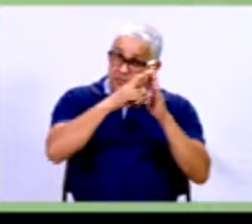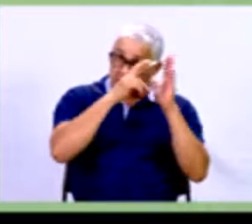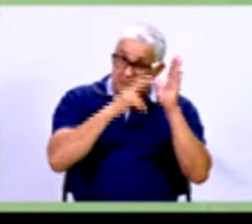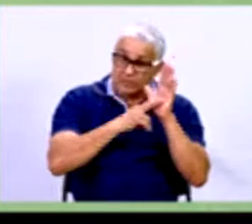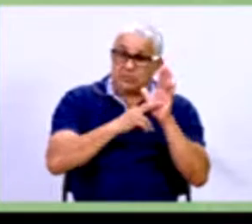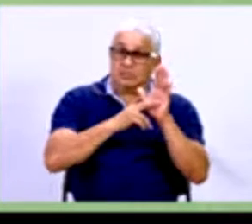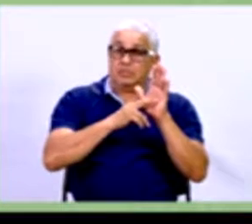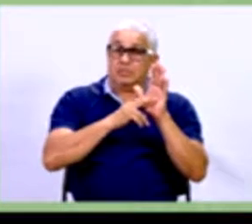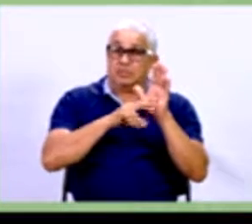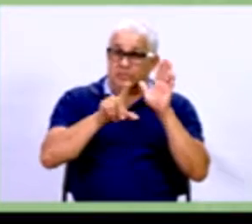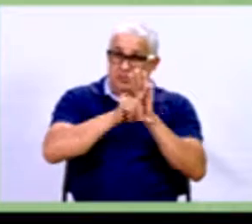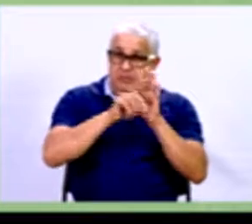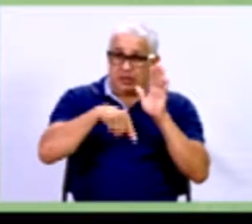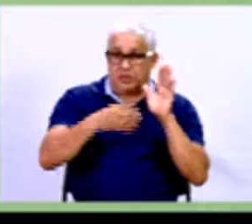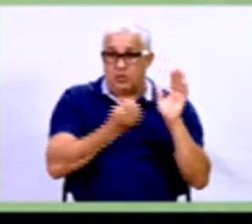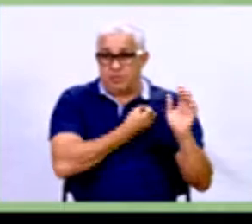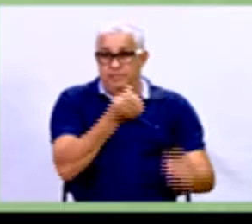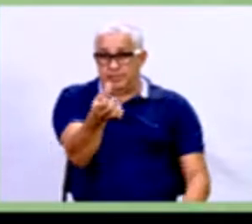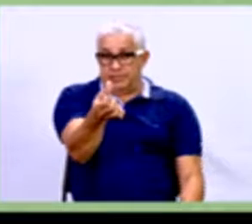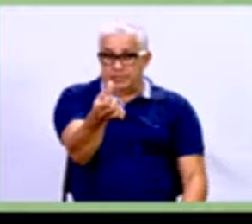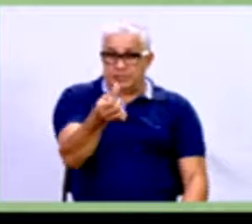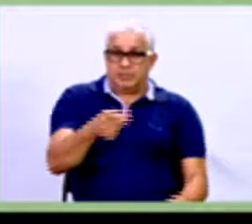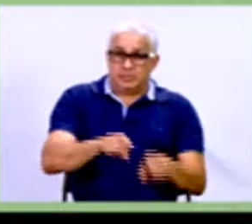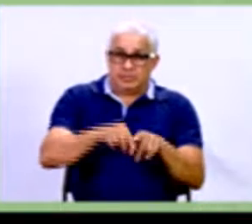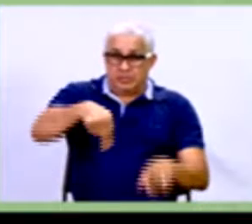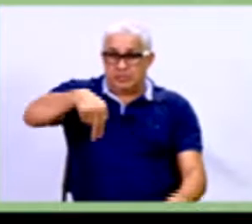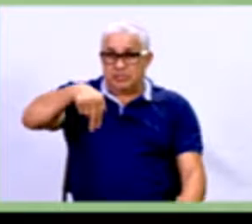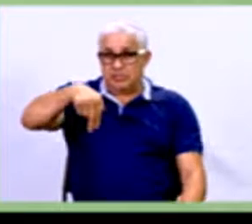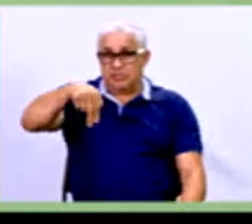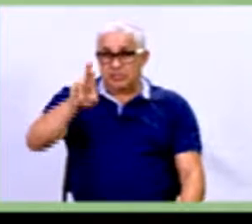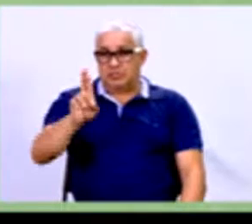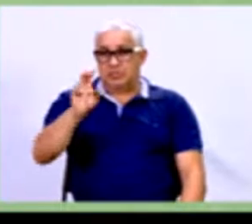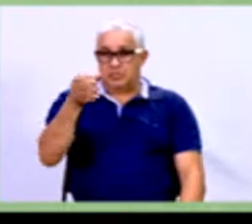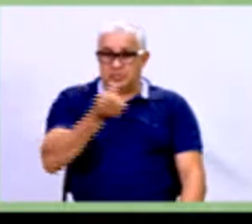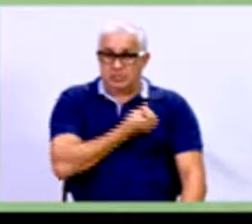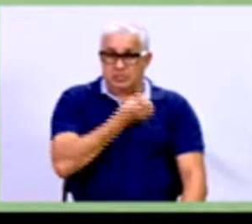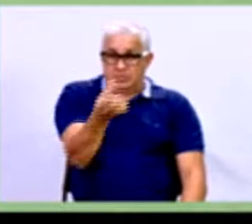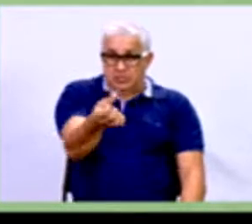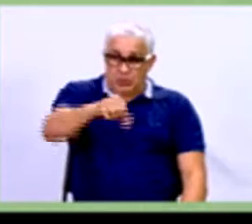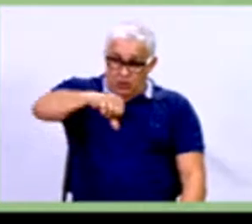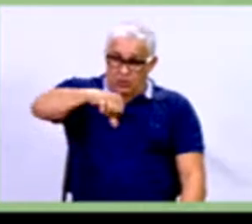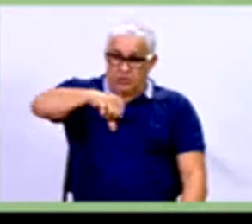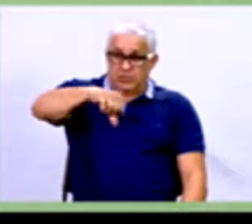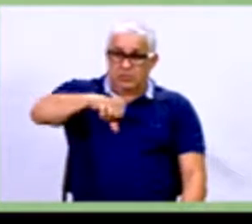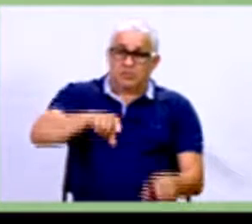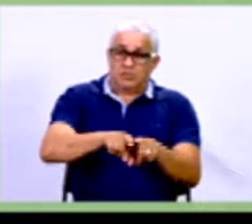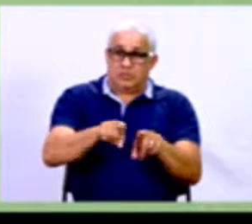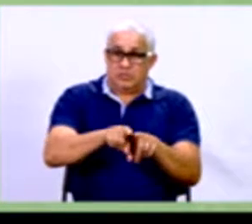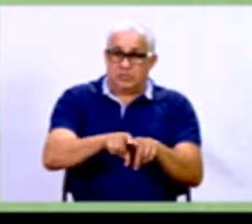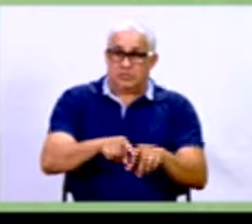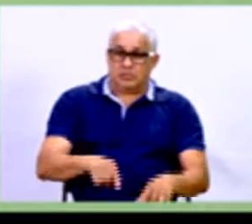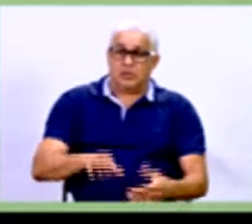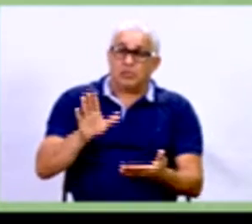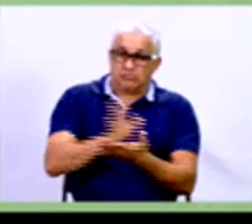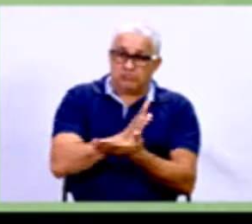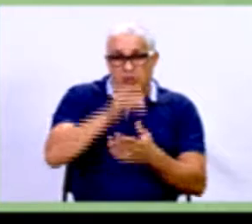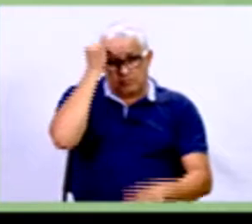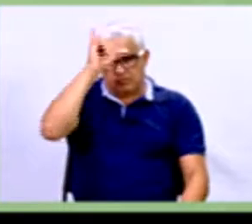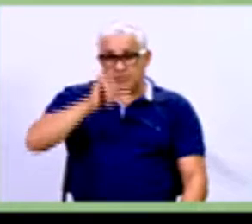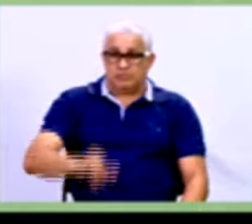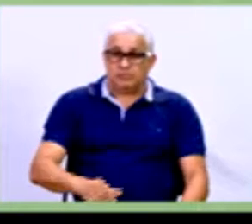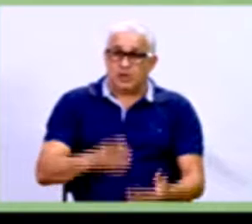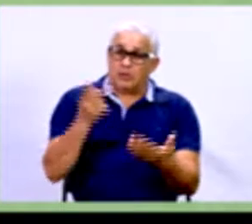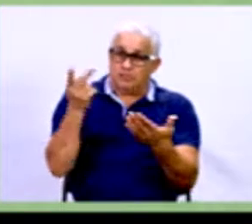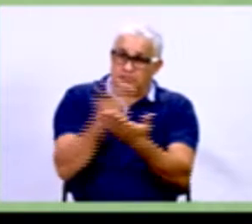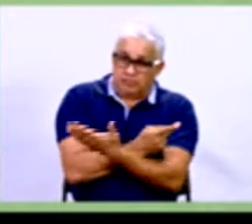a norma 6. Ainda a NR9, que trata do Programa de Prevenção de Riscos Ambientais, nós vamos estar trabalhando